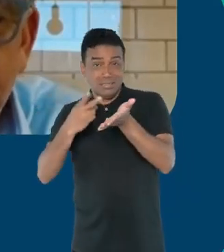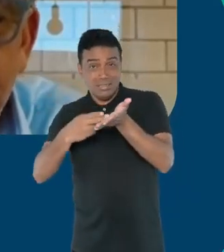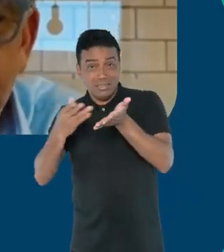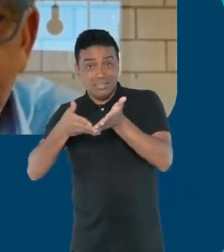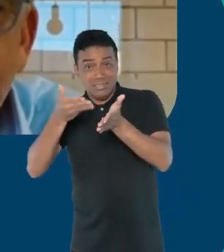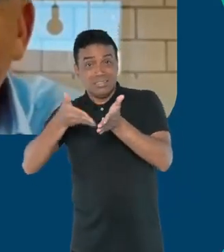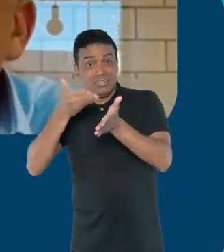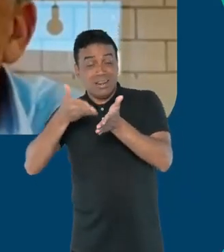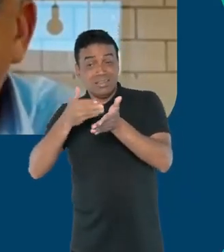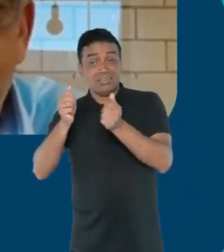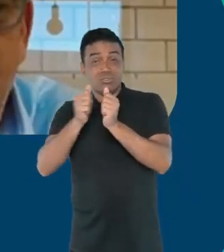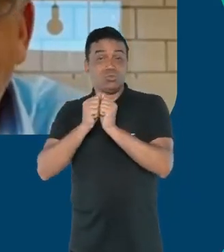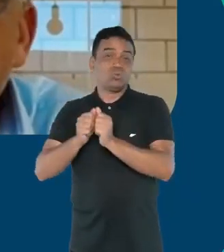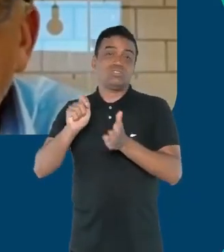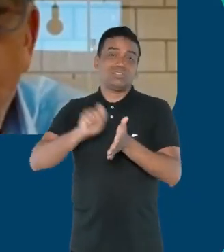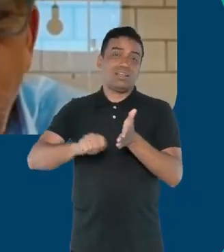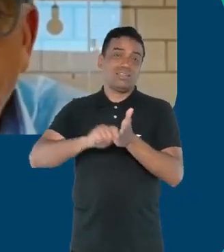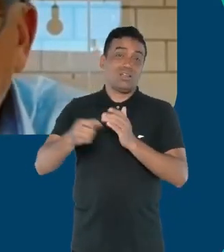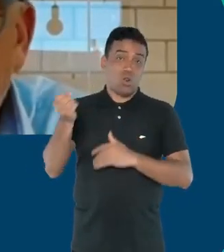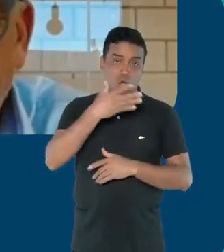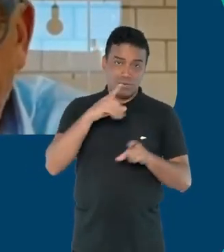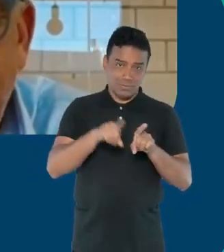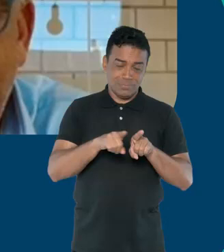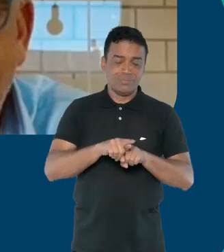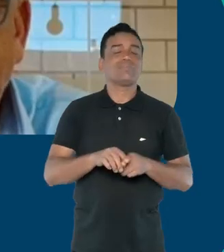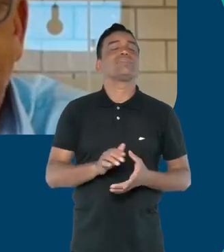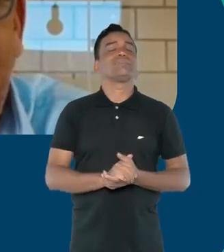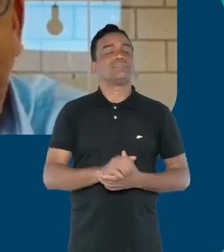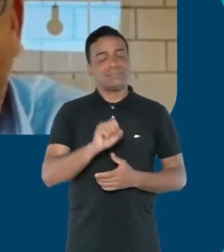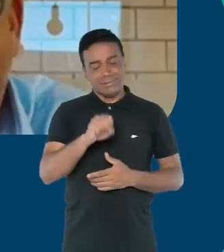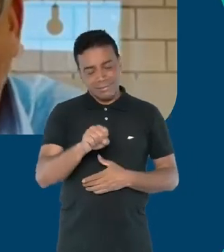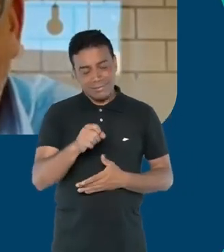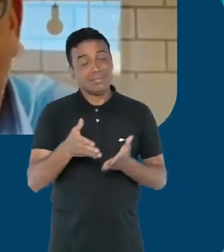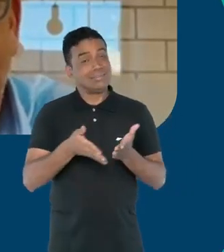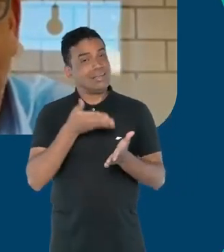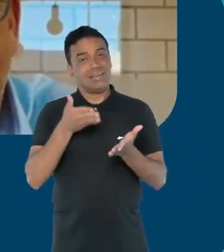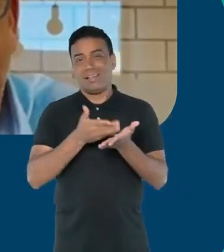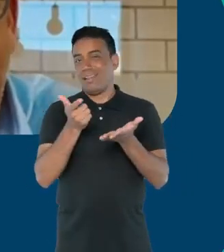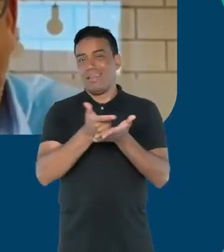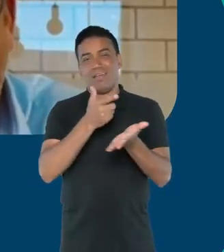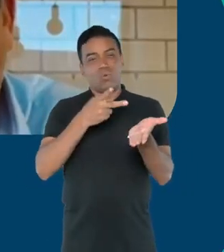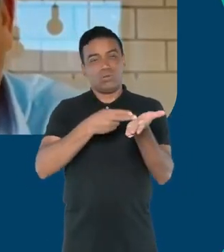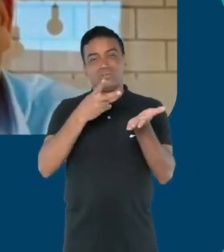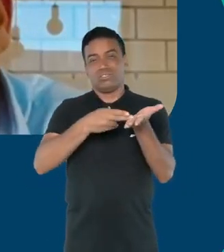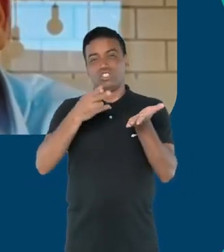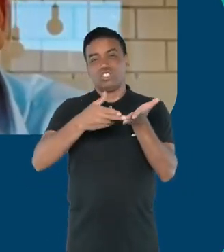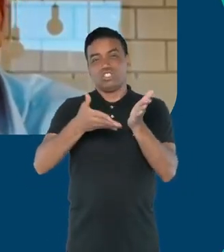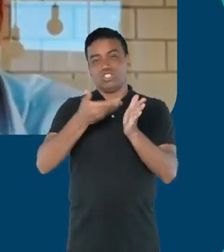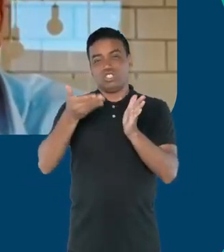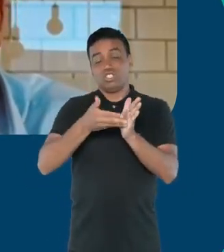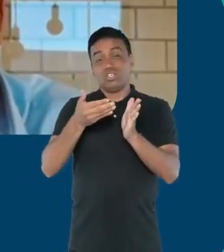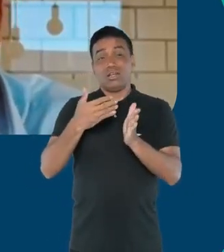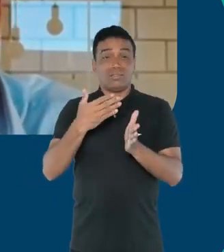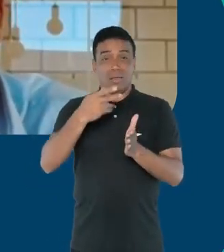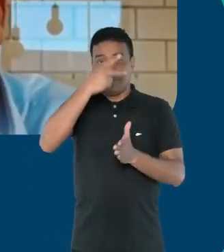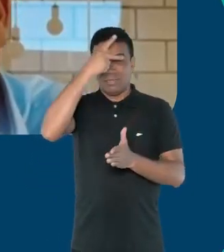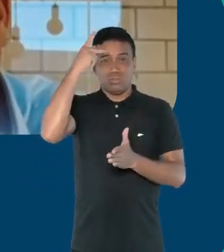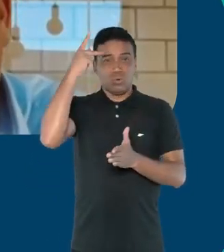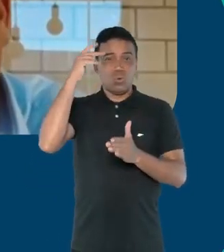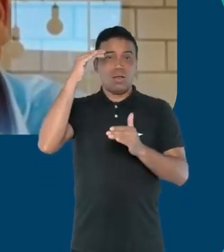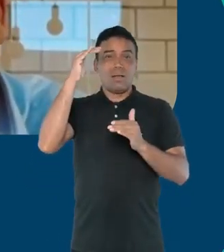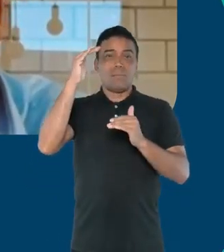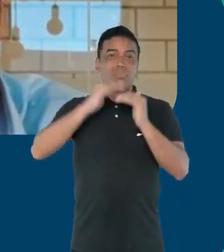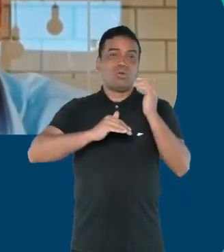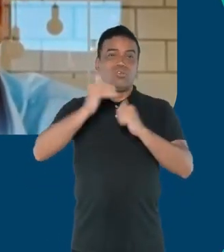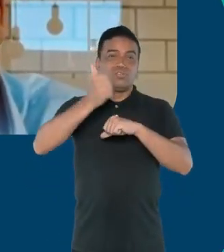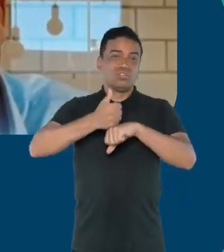junto com um trabalho de escrita também, né? Muito trabalho de edição. Nesse sentido, o meu orientador, né? O meu